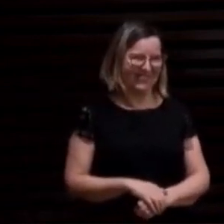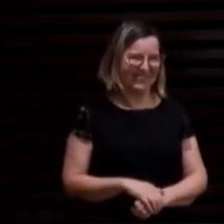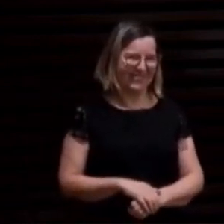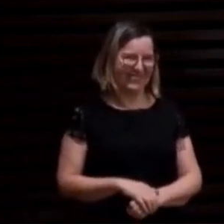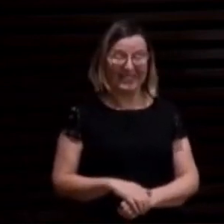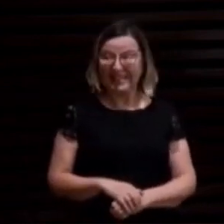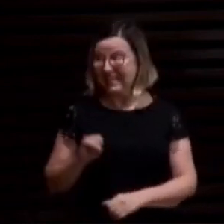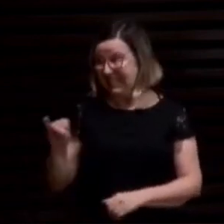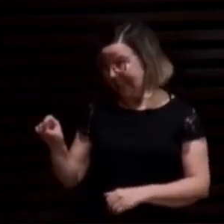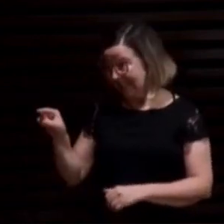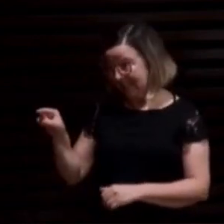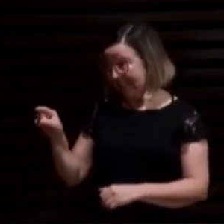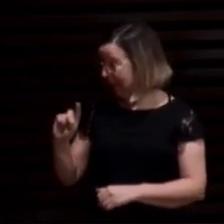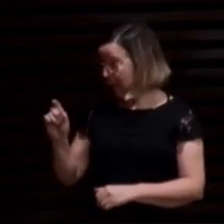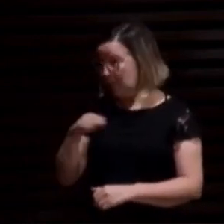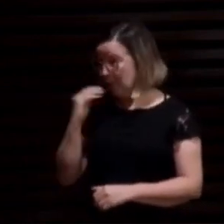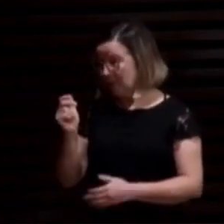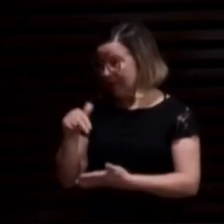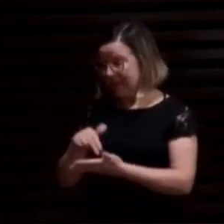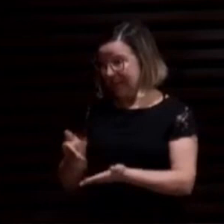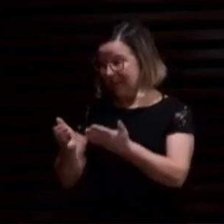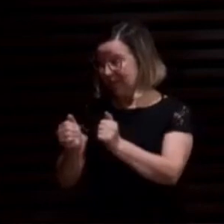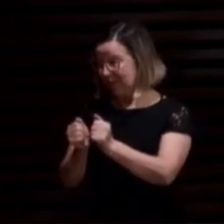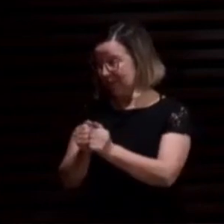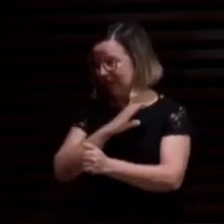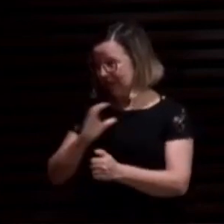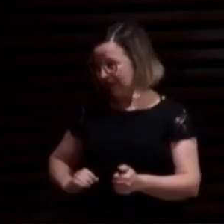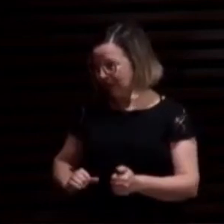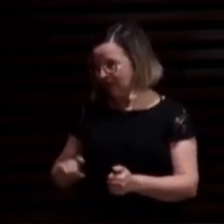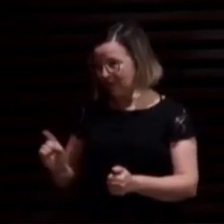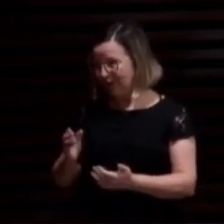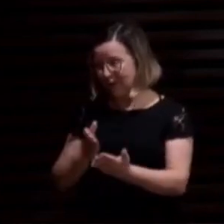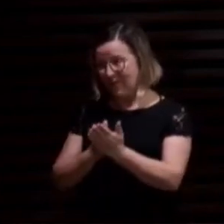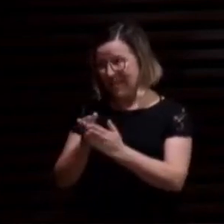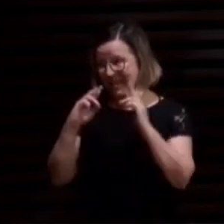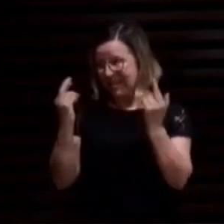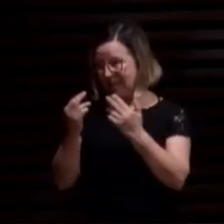Se a senhora não morrer e ressuscitar com Cristo, a senhora não vai entrar no reino dos céus.